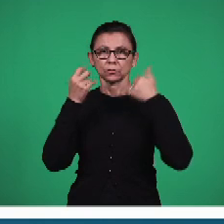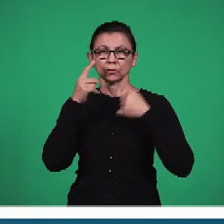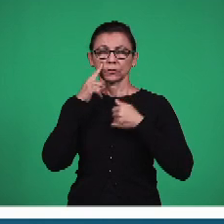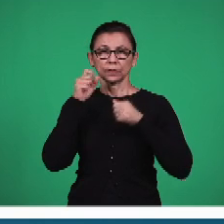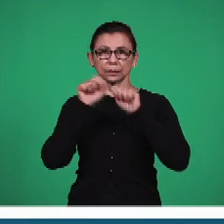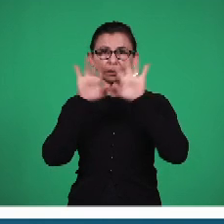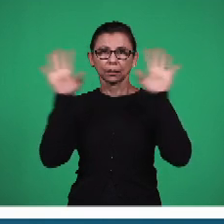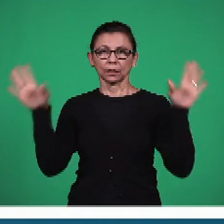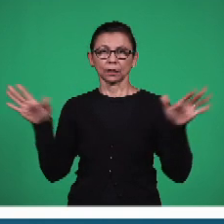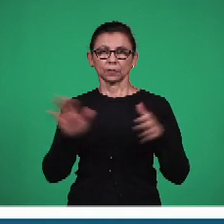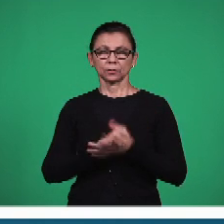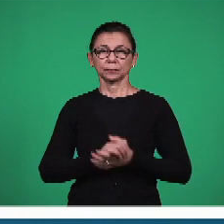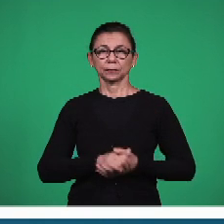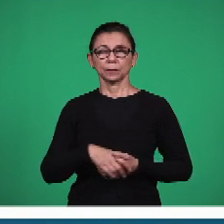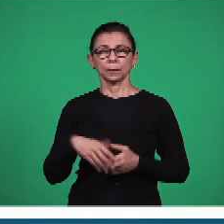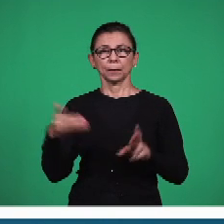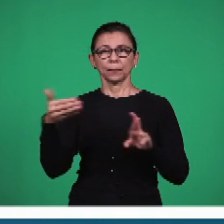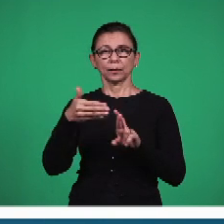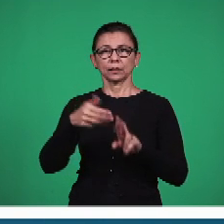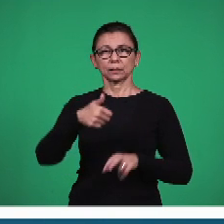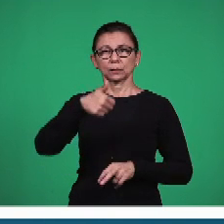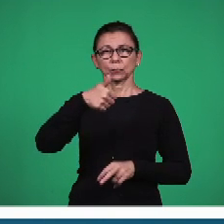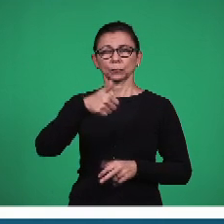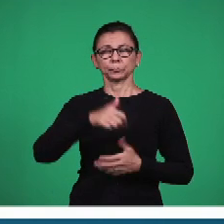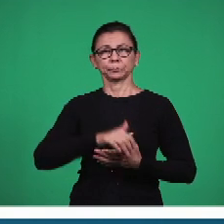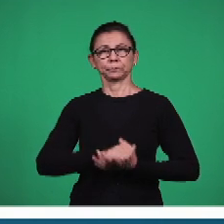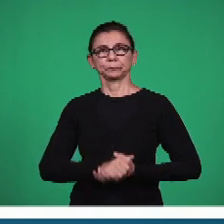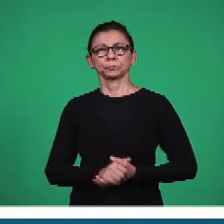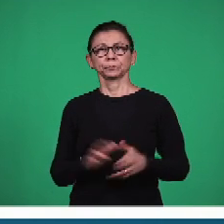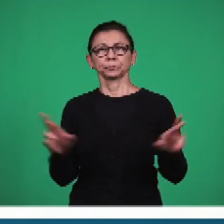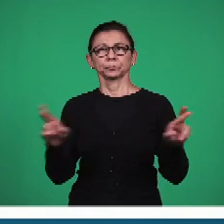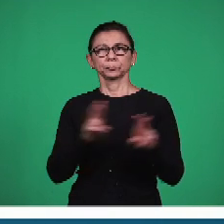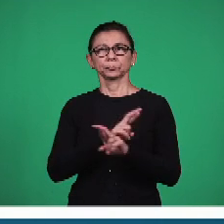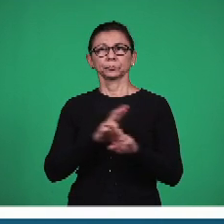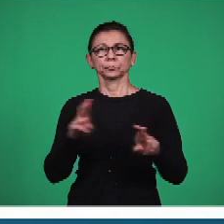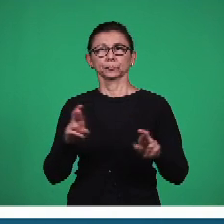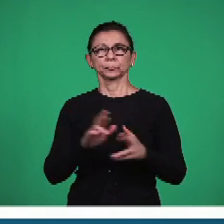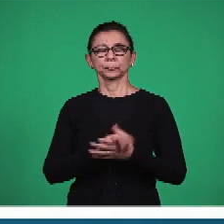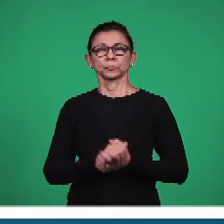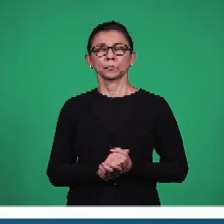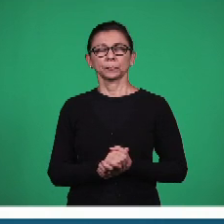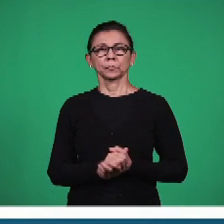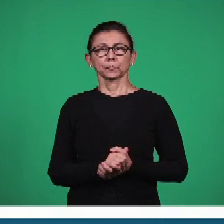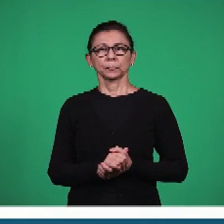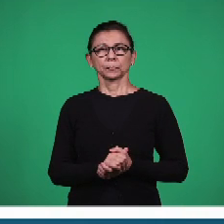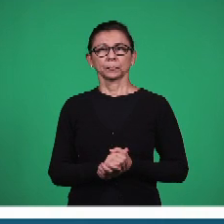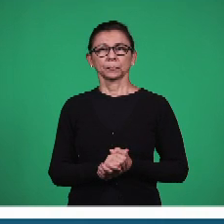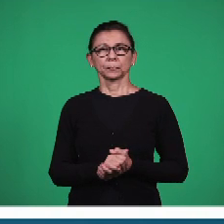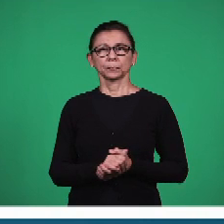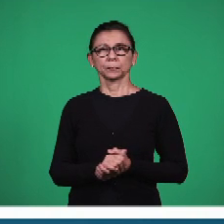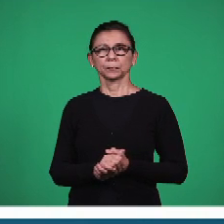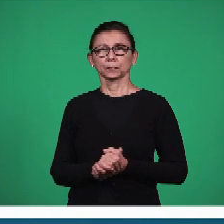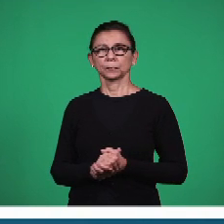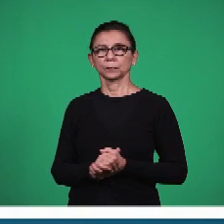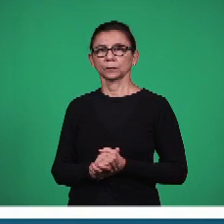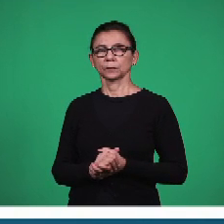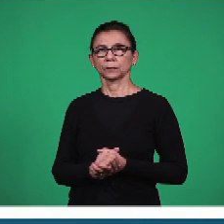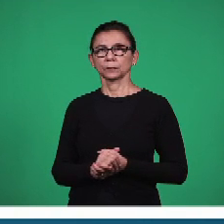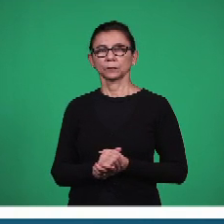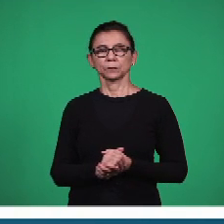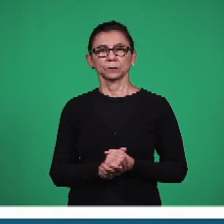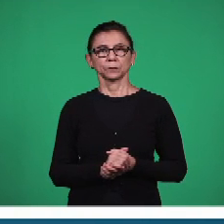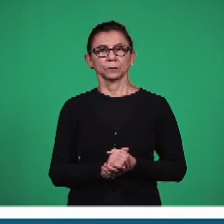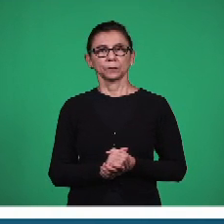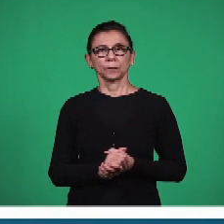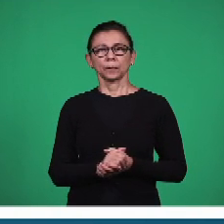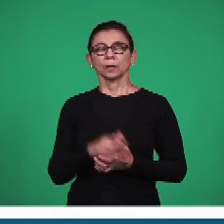a primeira referência está relacionada com o quê? Vamos ao texto aqui. Olha aqui, tem uma resposta aí que eu não